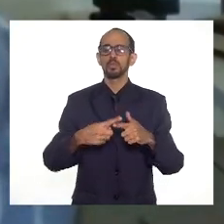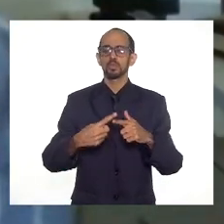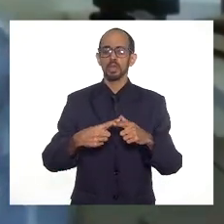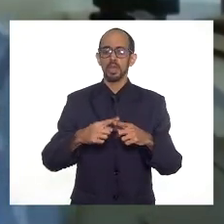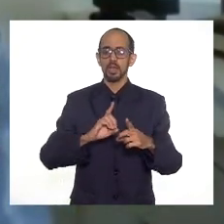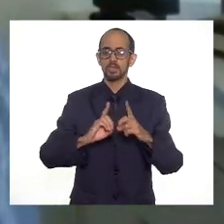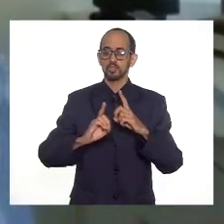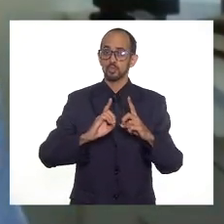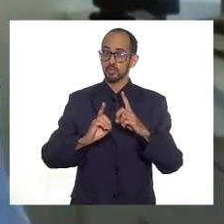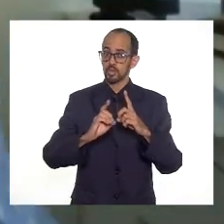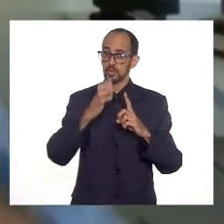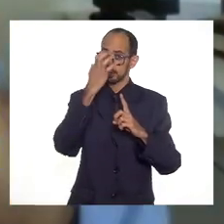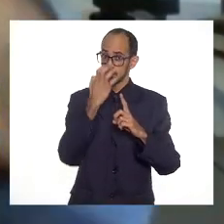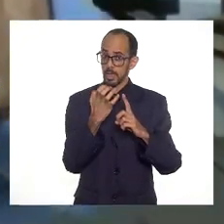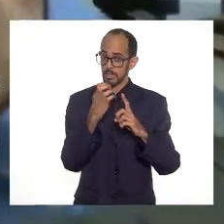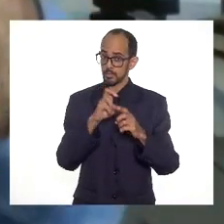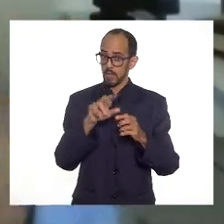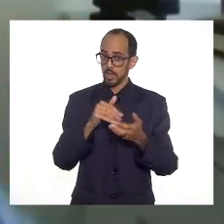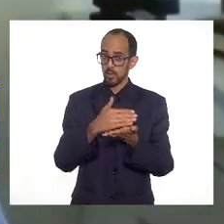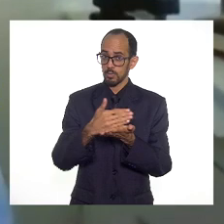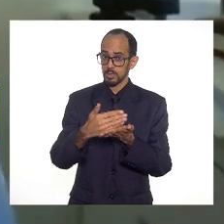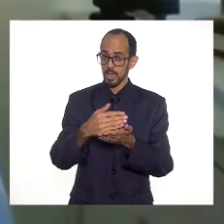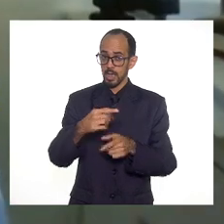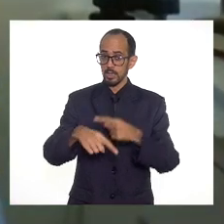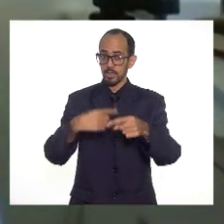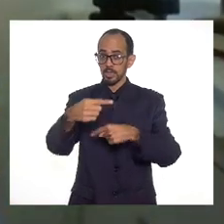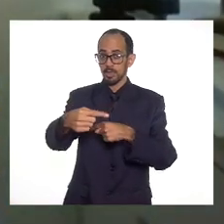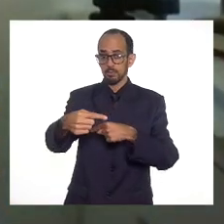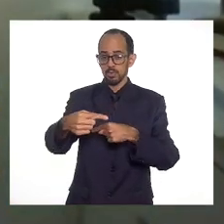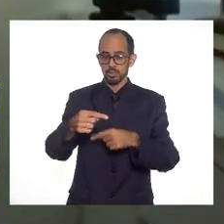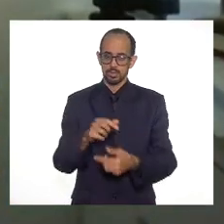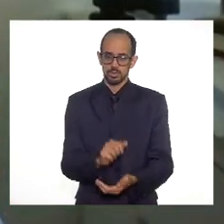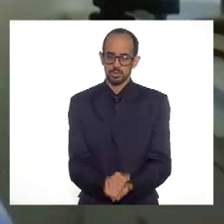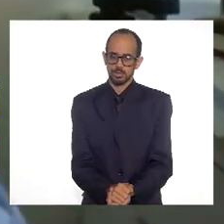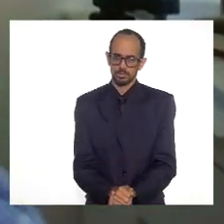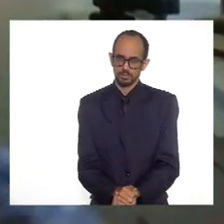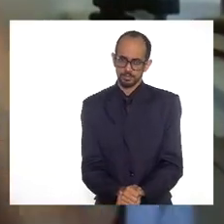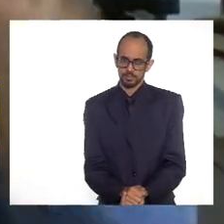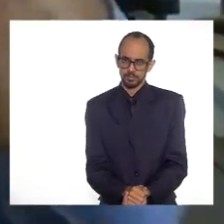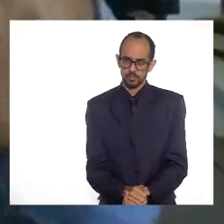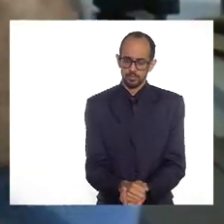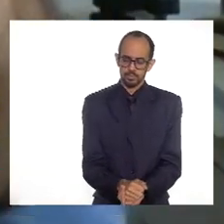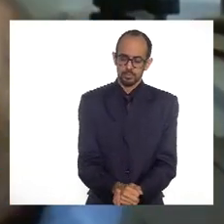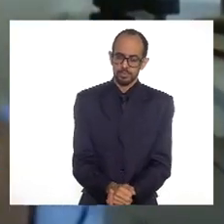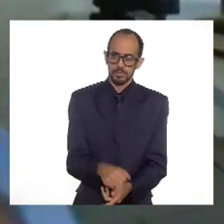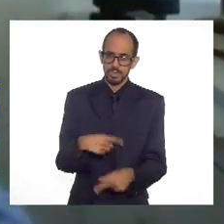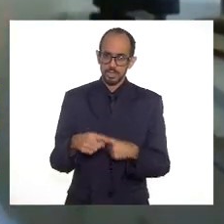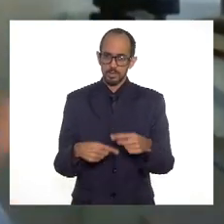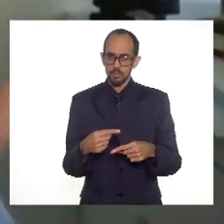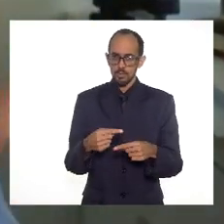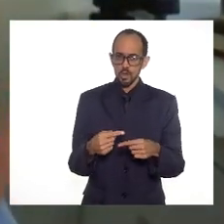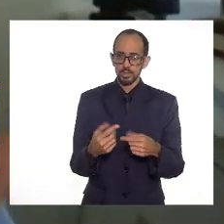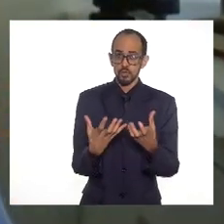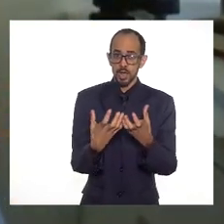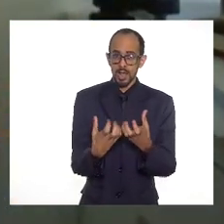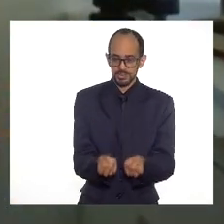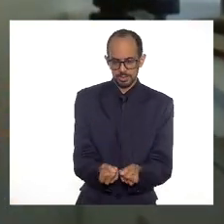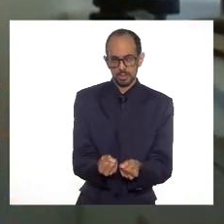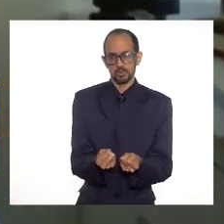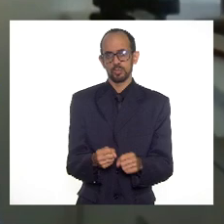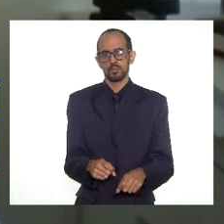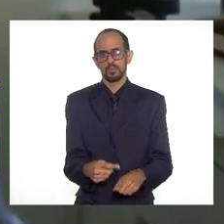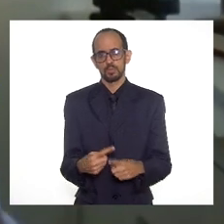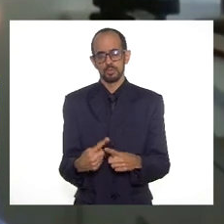vão começar a acontecer depois desse pedido ser acatado. Porque